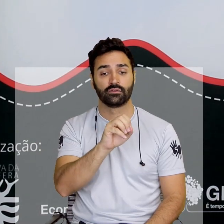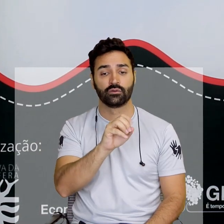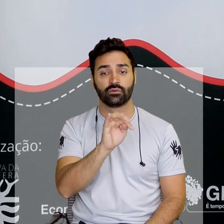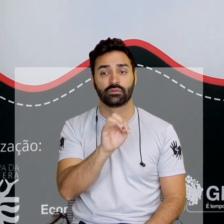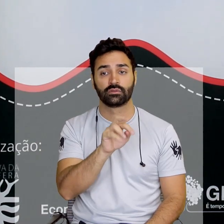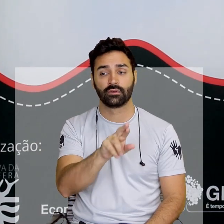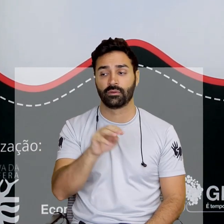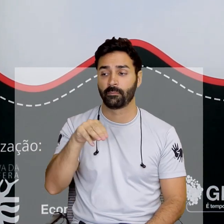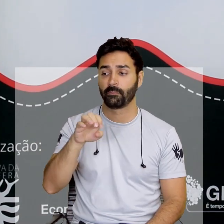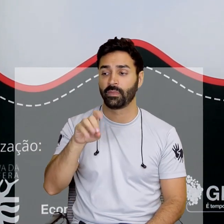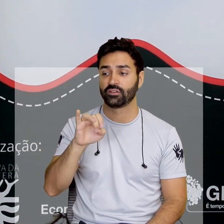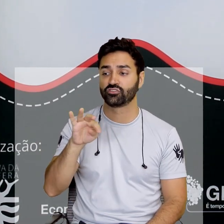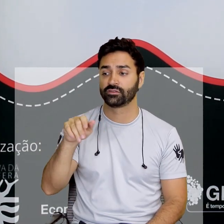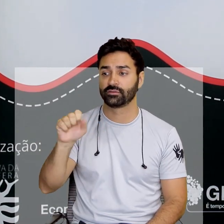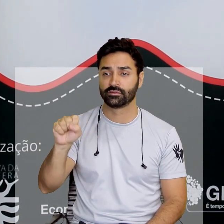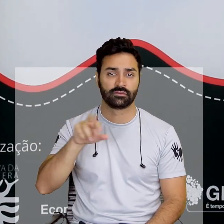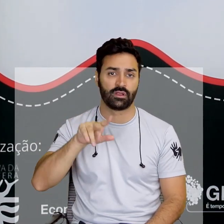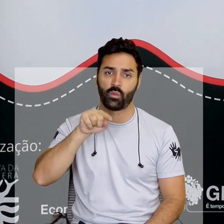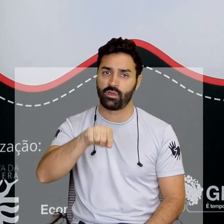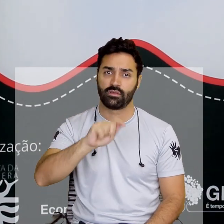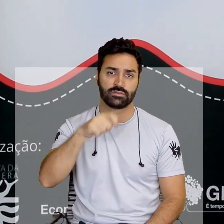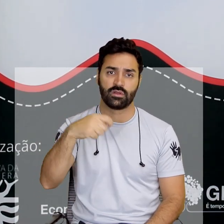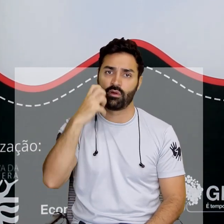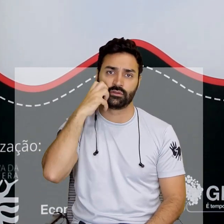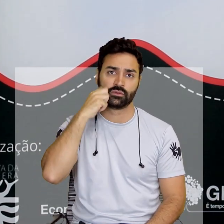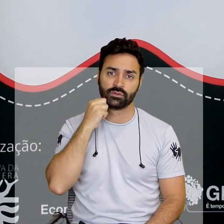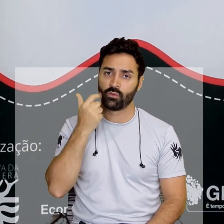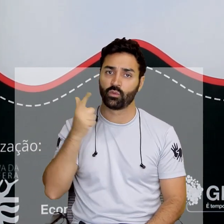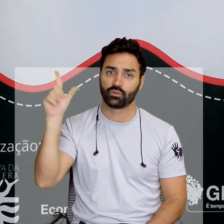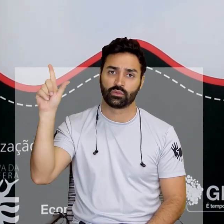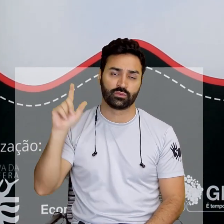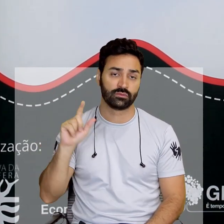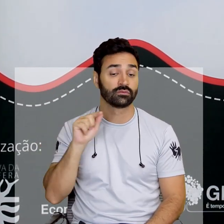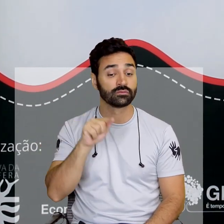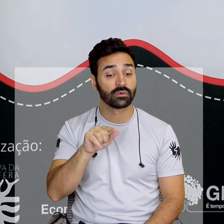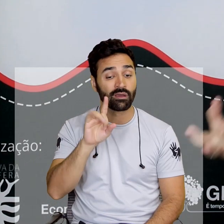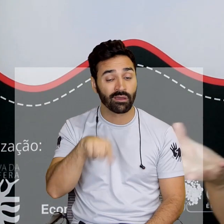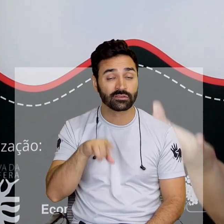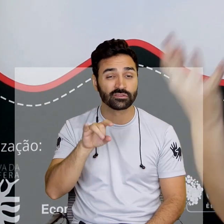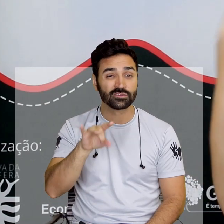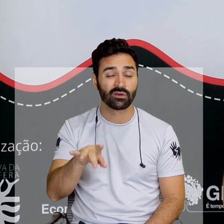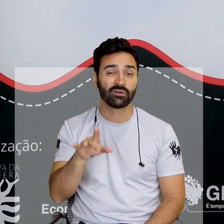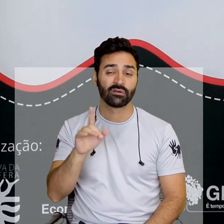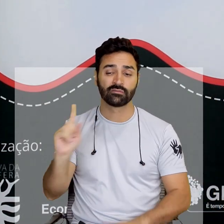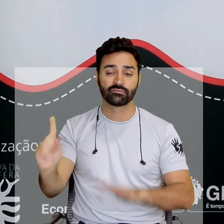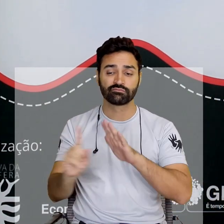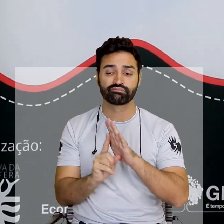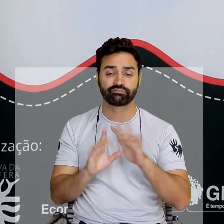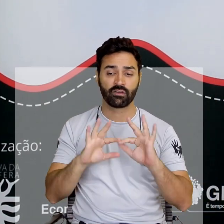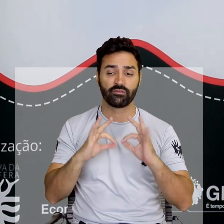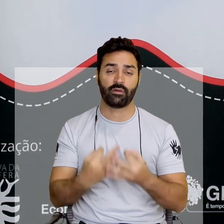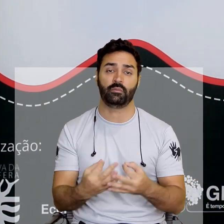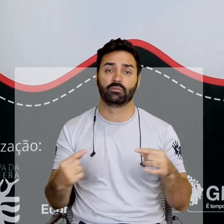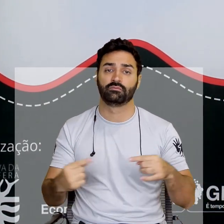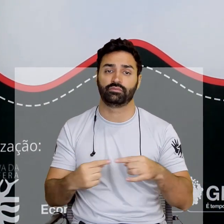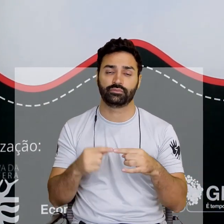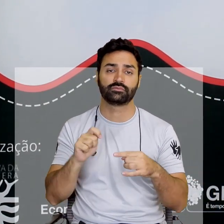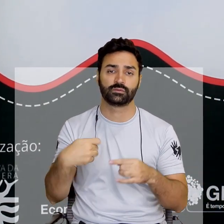adoção, certo? Aqui é adotar no sentido de trazer para o seio